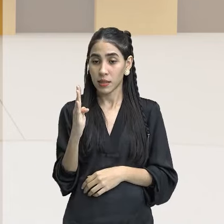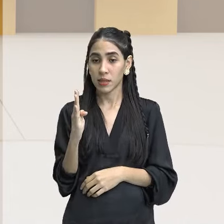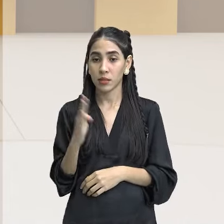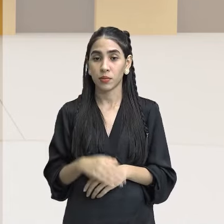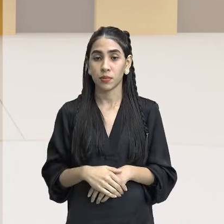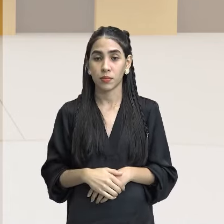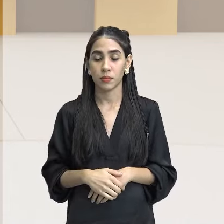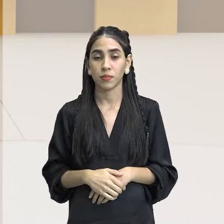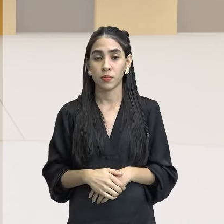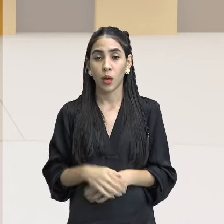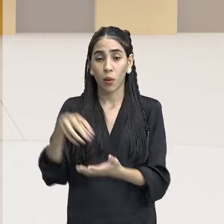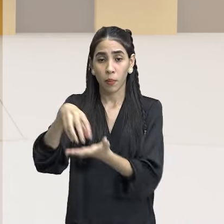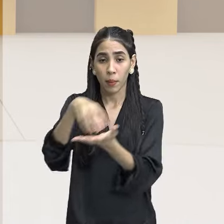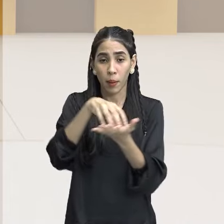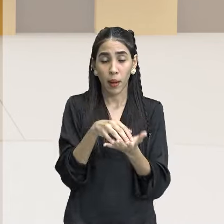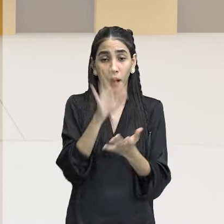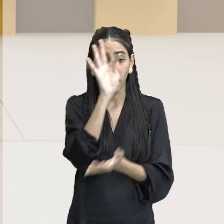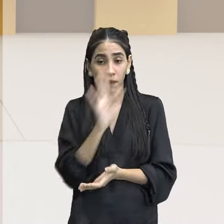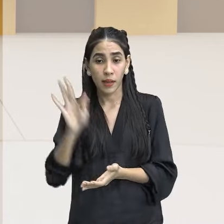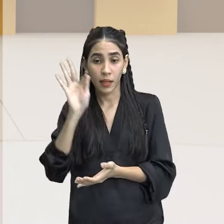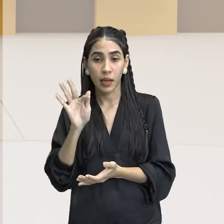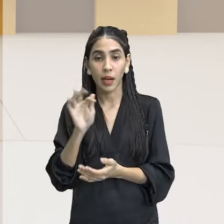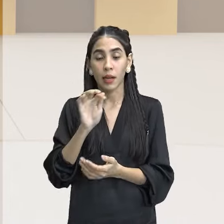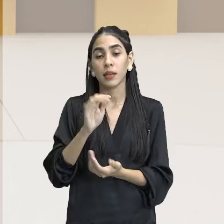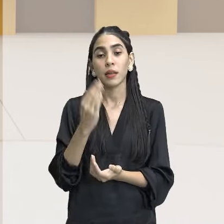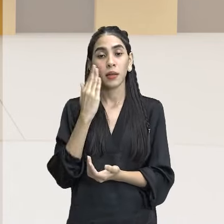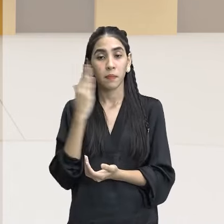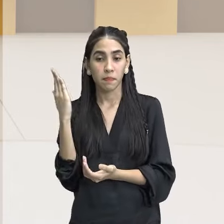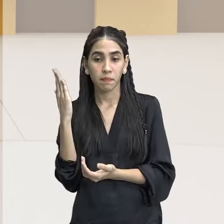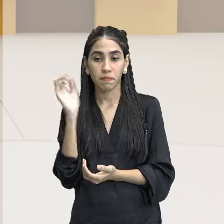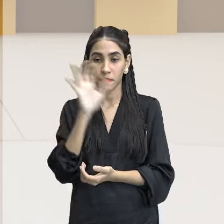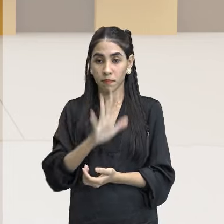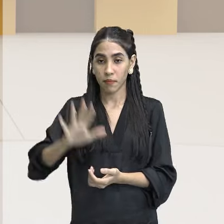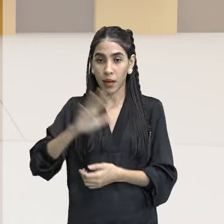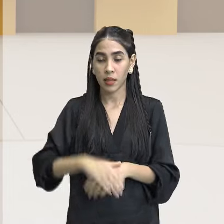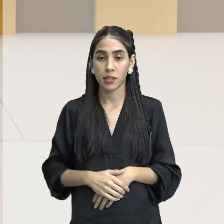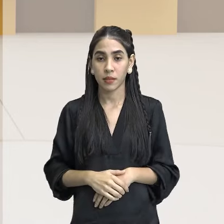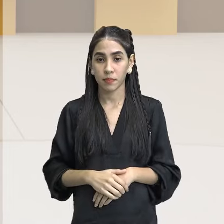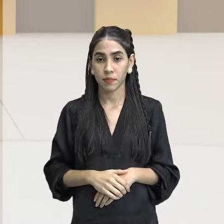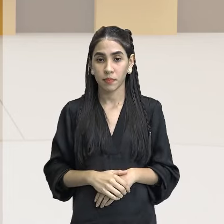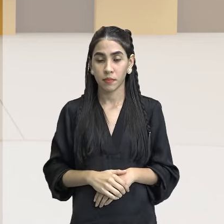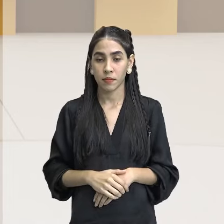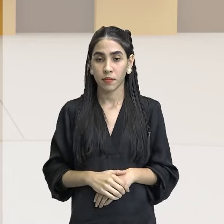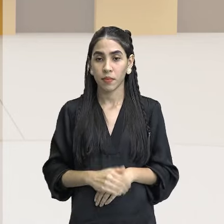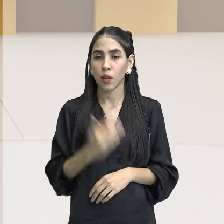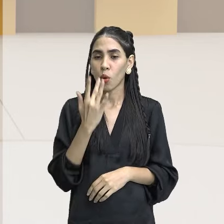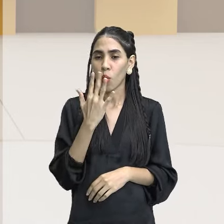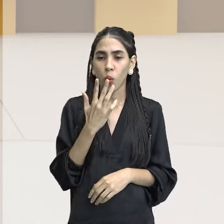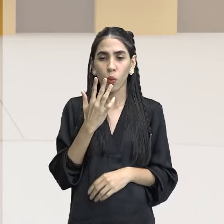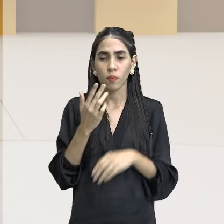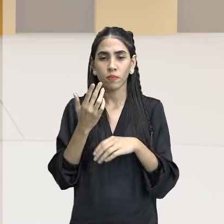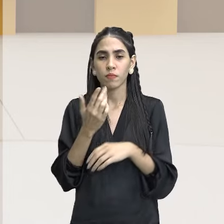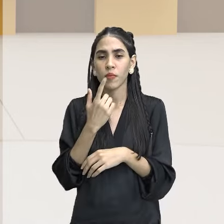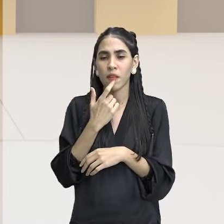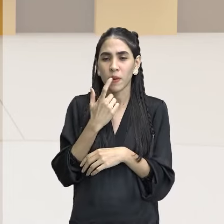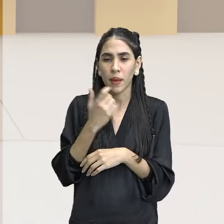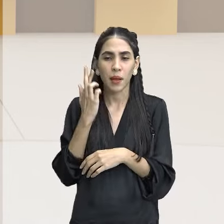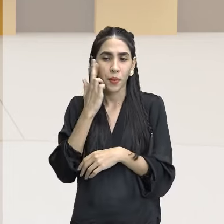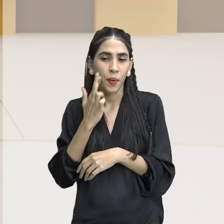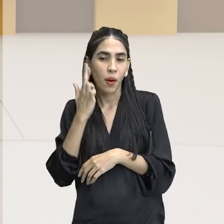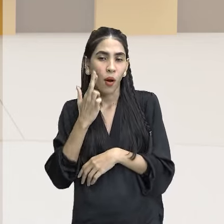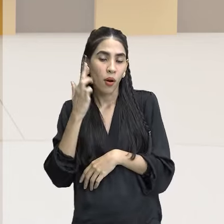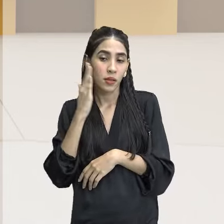E a partir desse mapa que vocês estão observando agora, gente, essas áreas, né, que está em um vermelho, em um rosa, né,